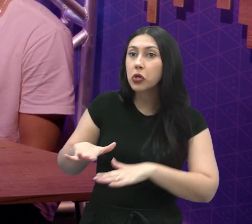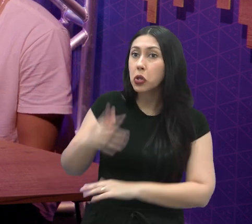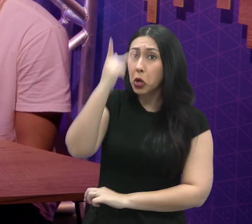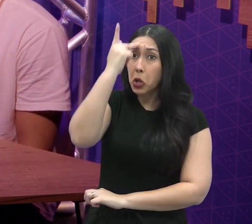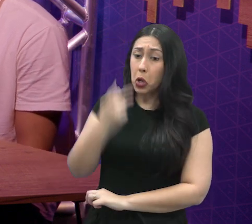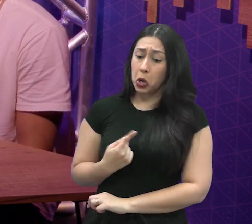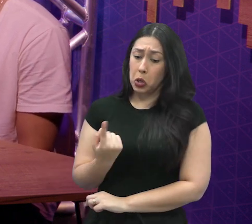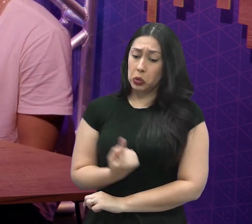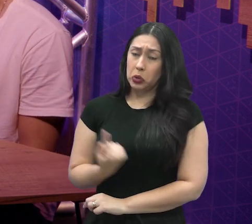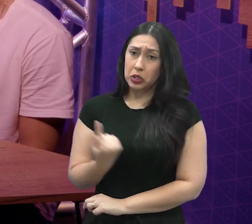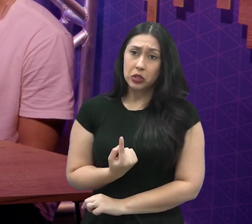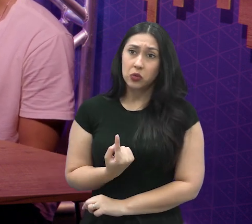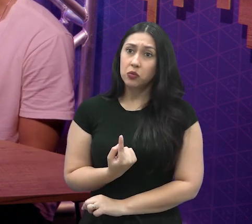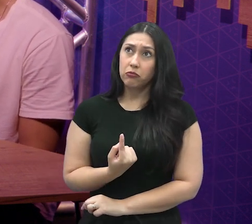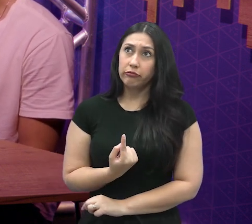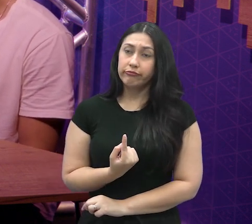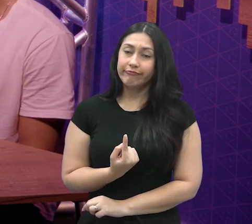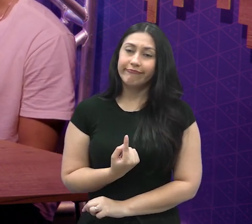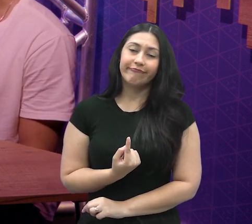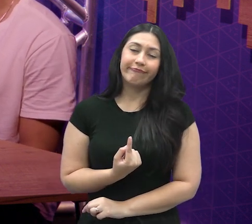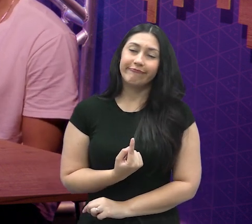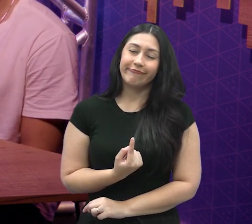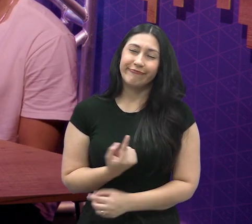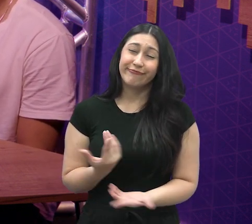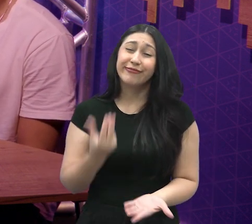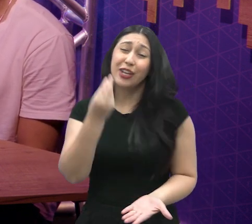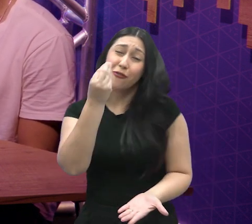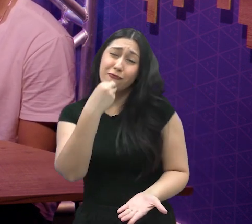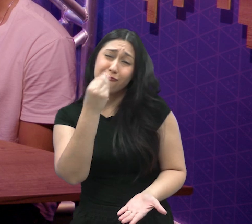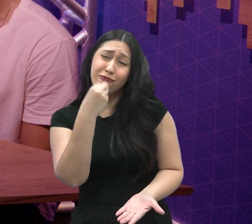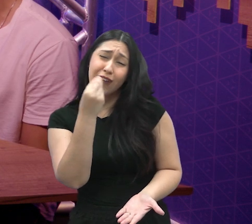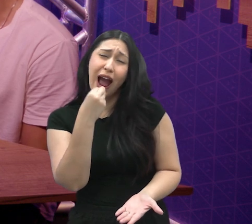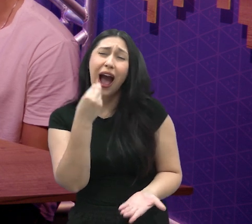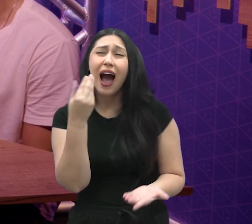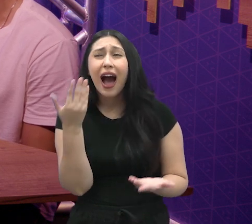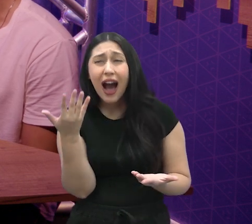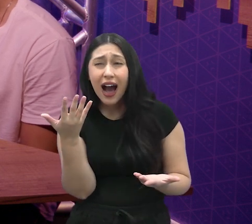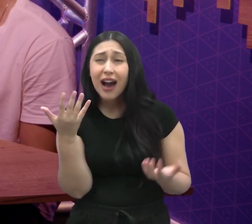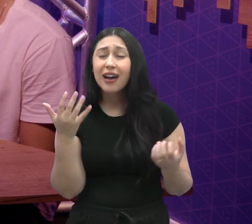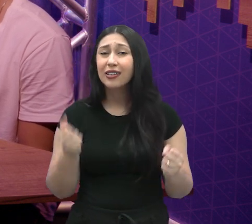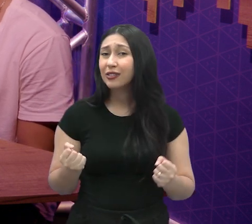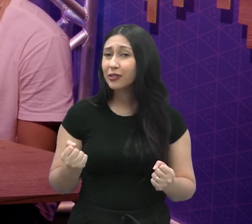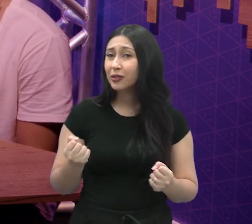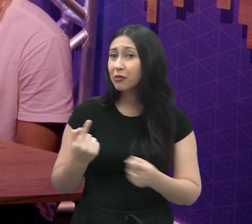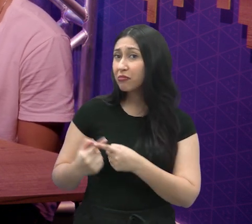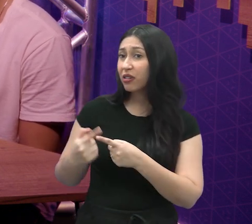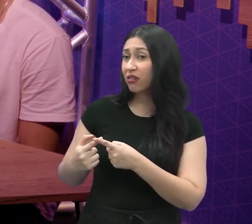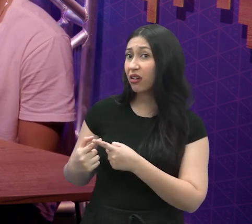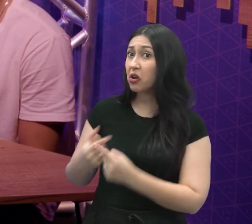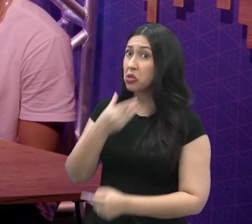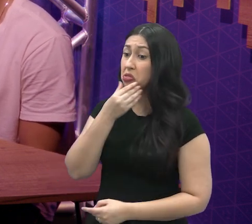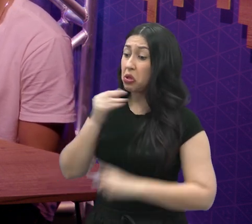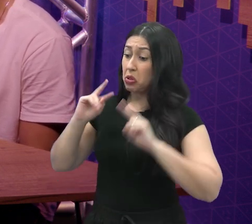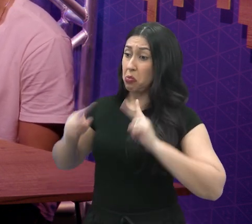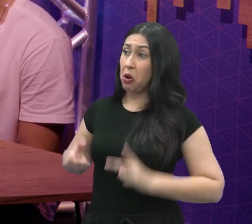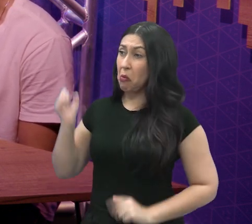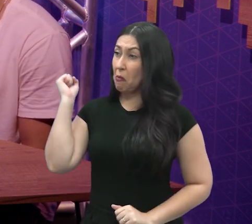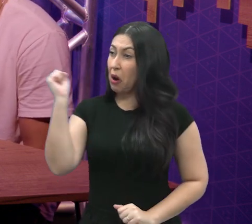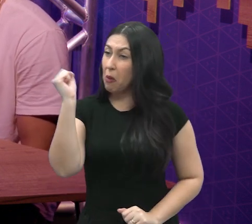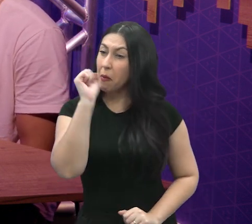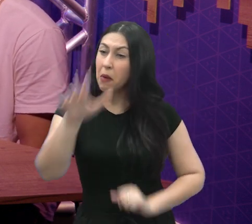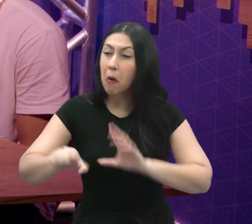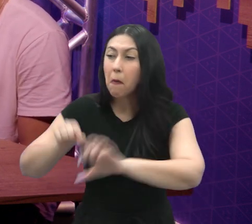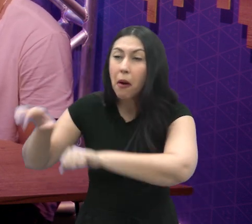como indivíduos, a gente não seja tão cabulosão como os Homo